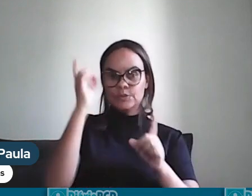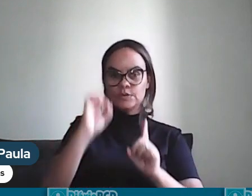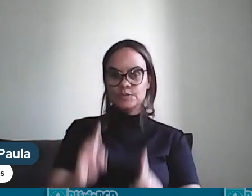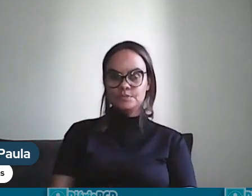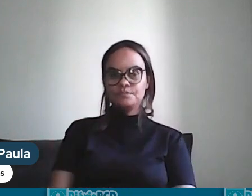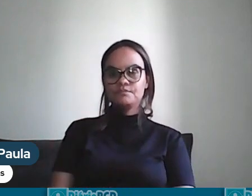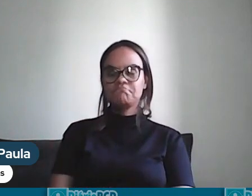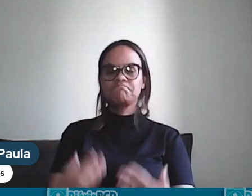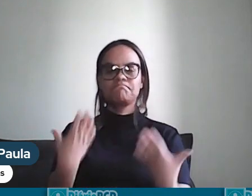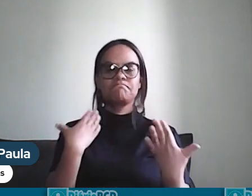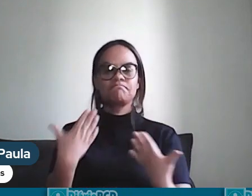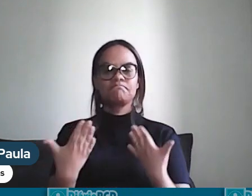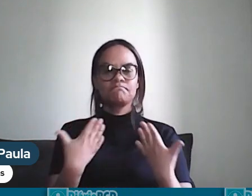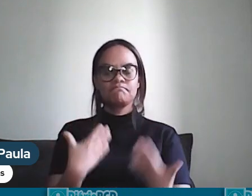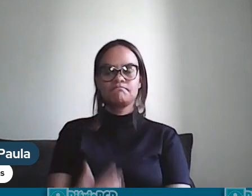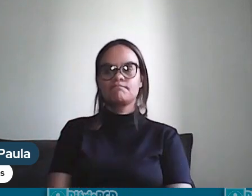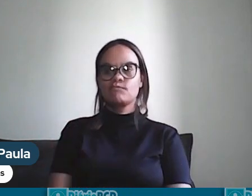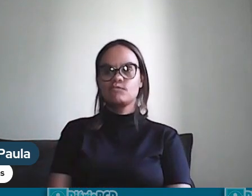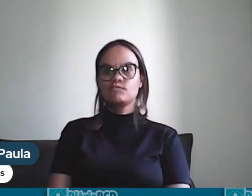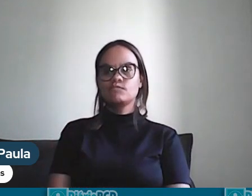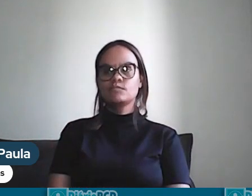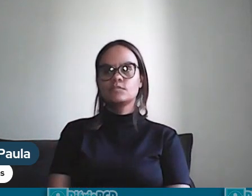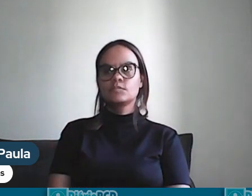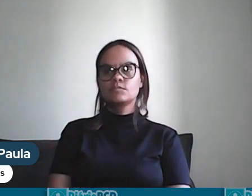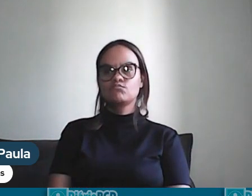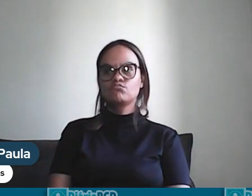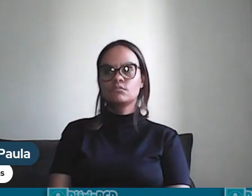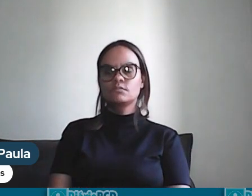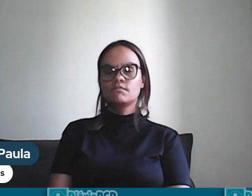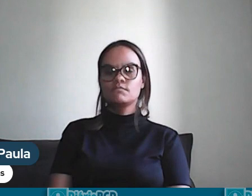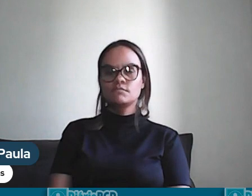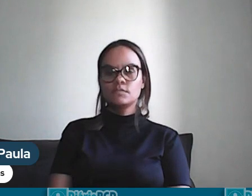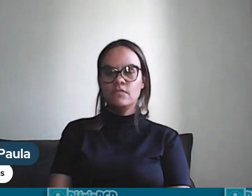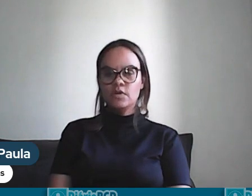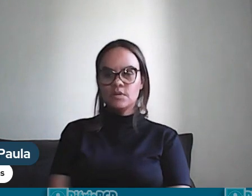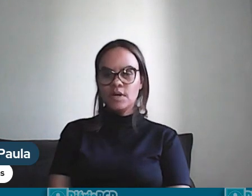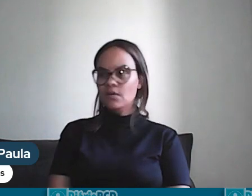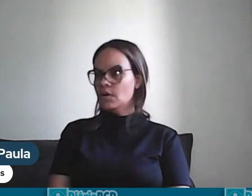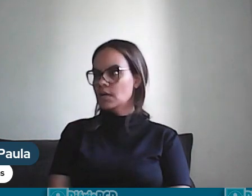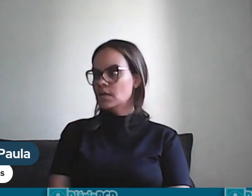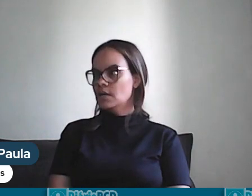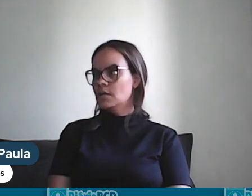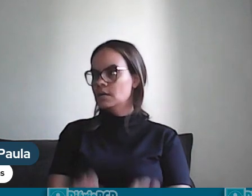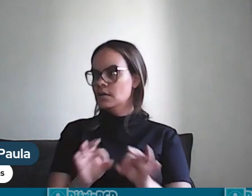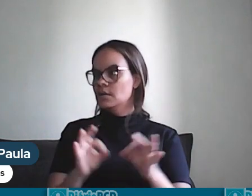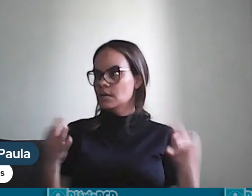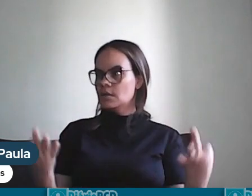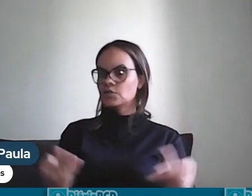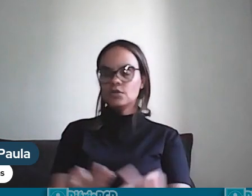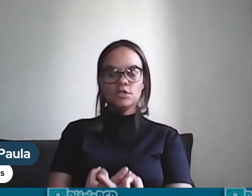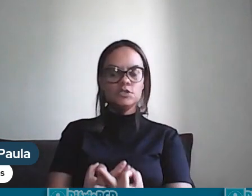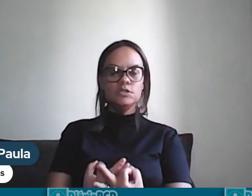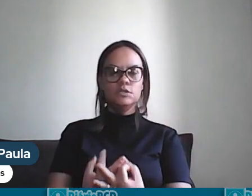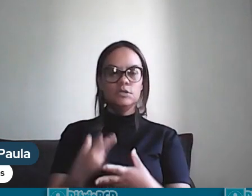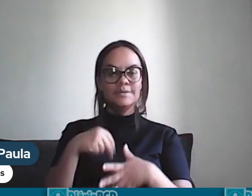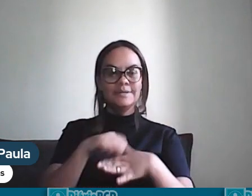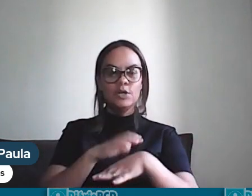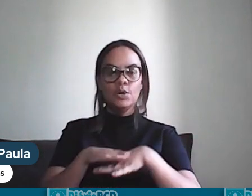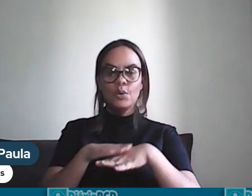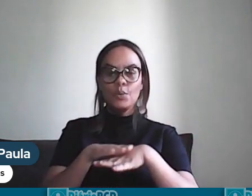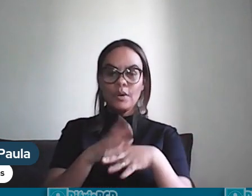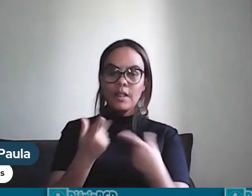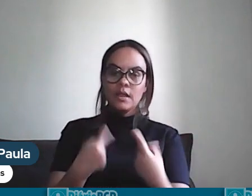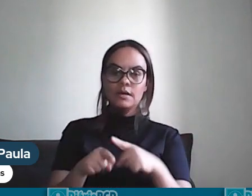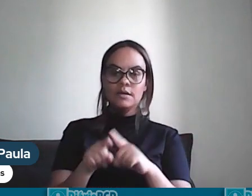de terapias, falando da necessidade de que a família também se preocupe com ela, além de, é óbvio,